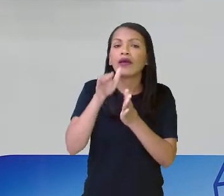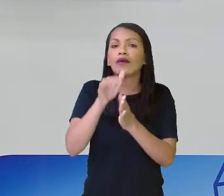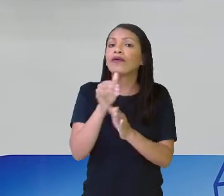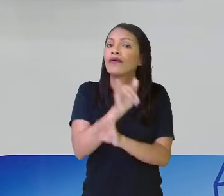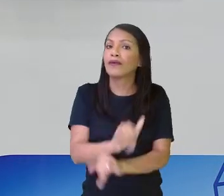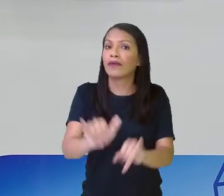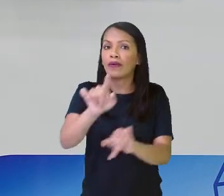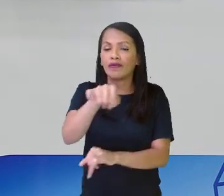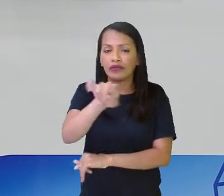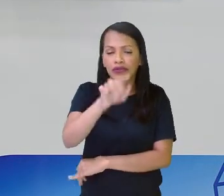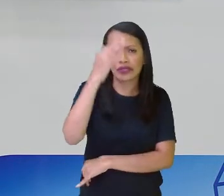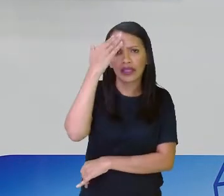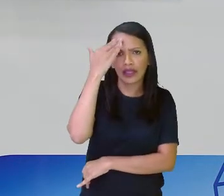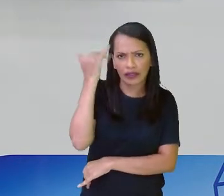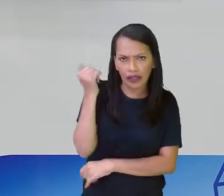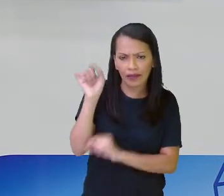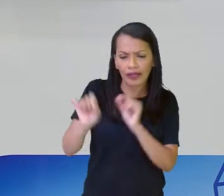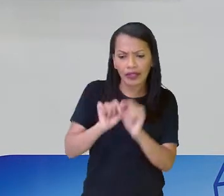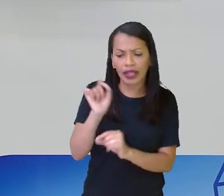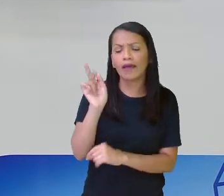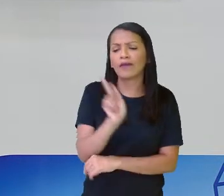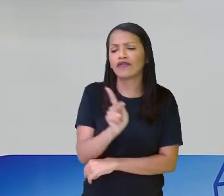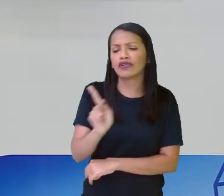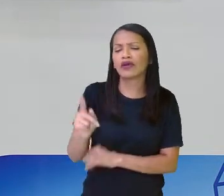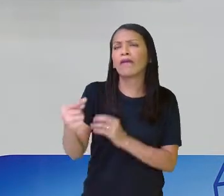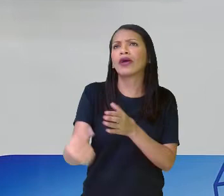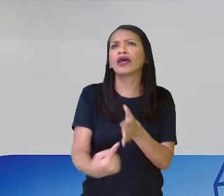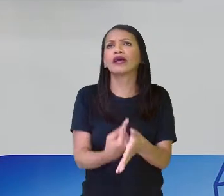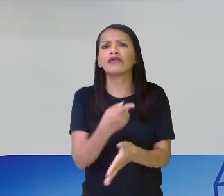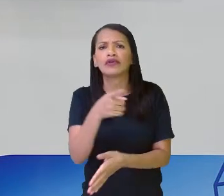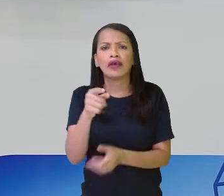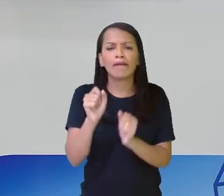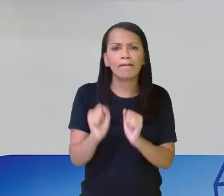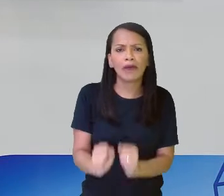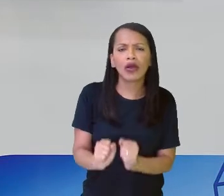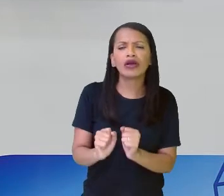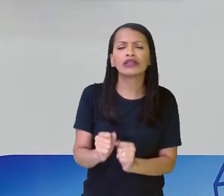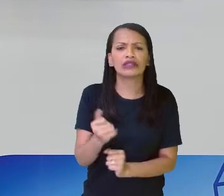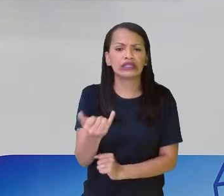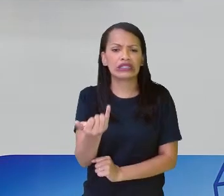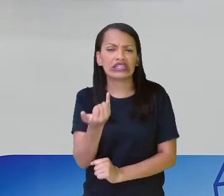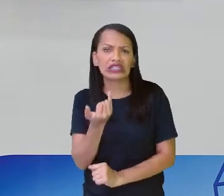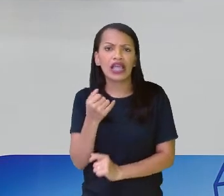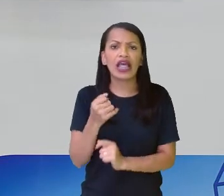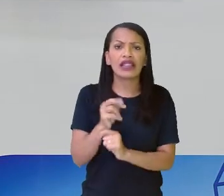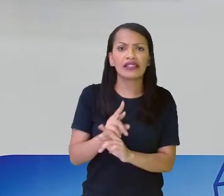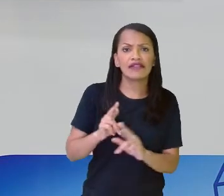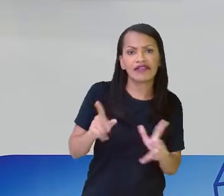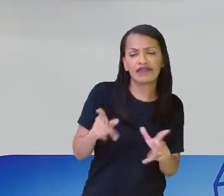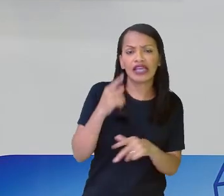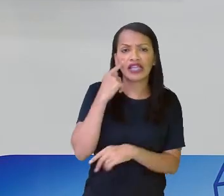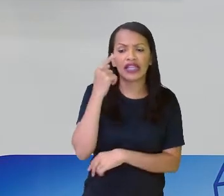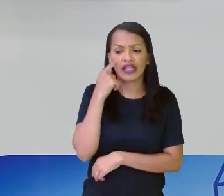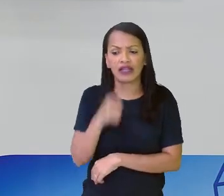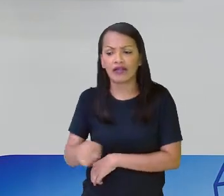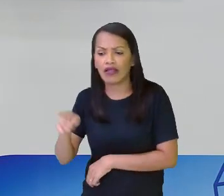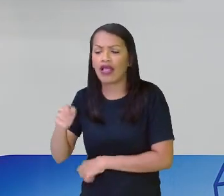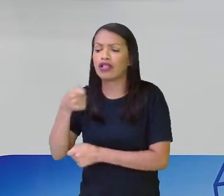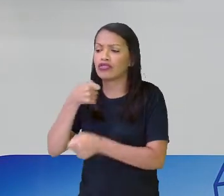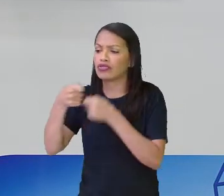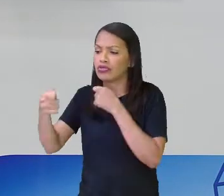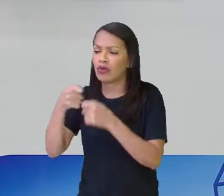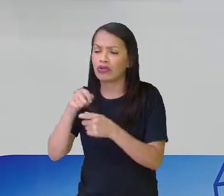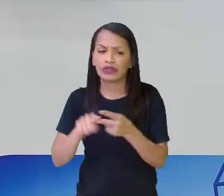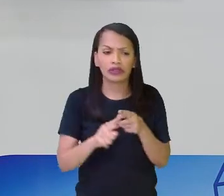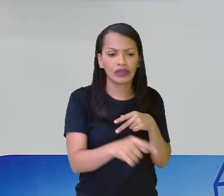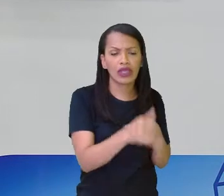e o teu professor, a tua professora perguntar, quem pode me dizer uma diferença entre notícia e reportagem? Você pode dizer essa,